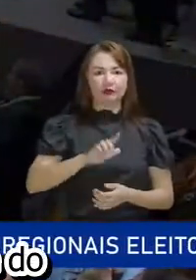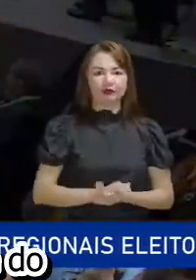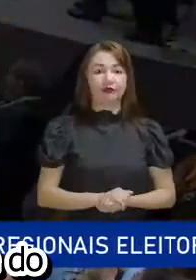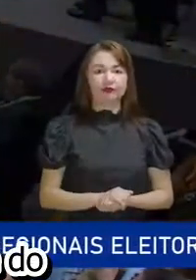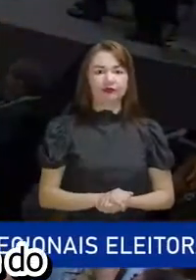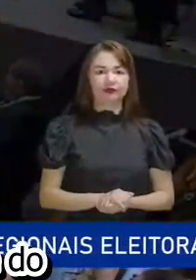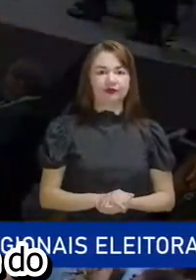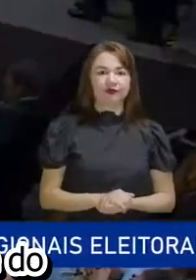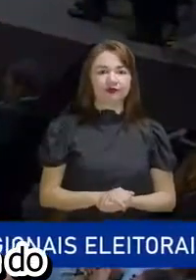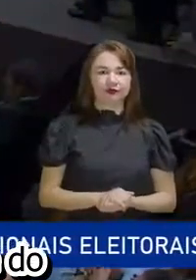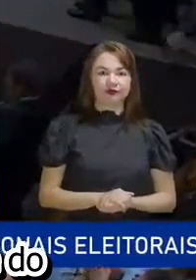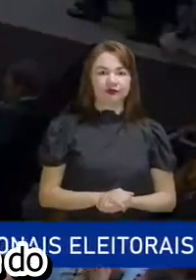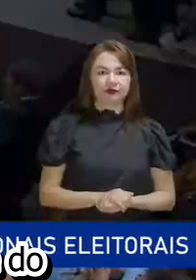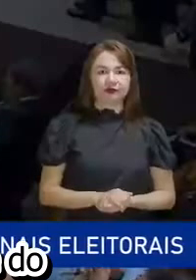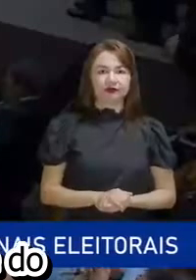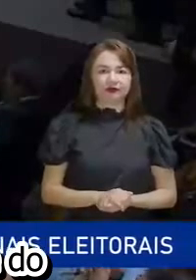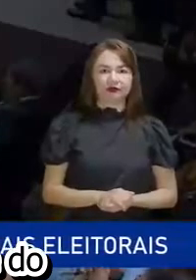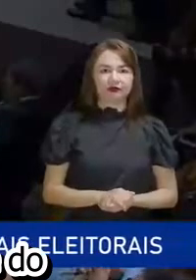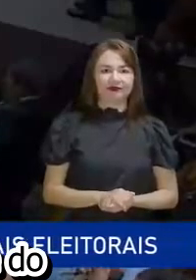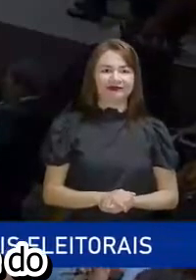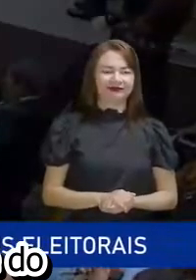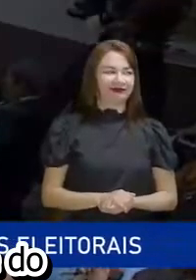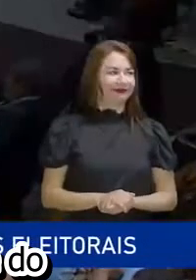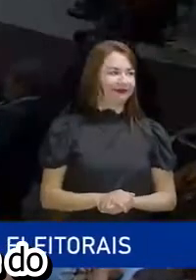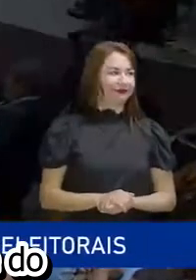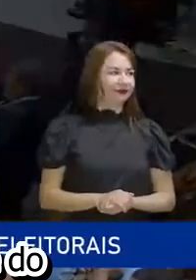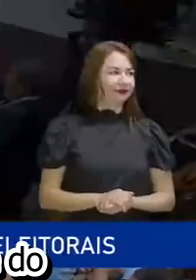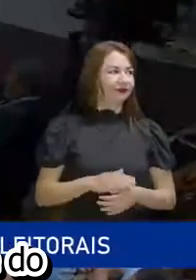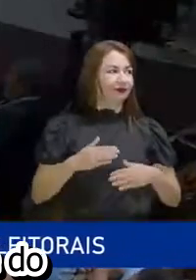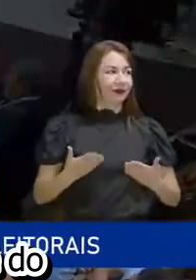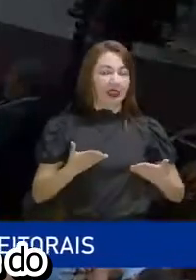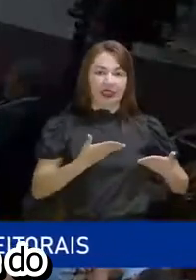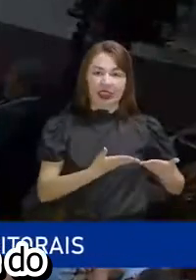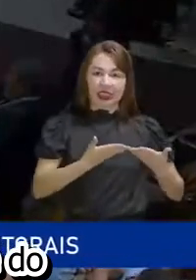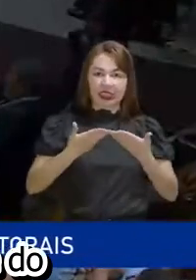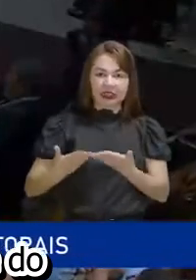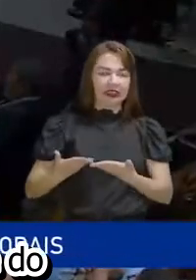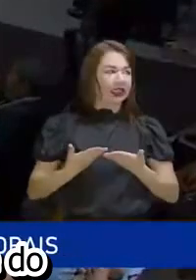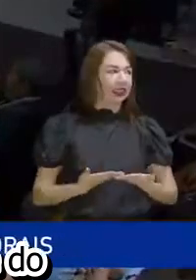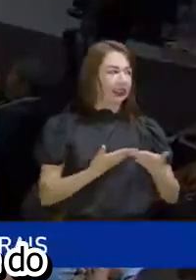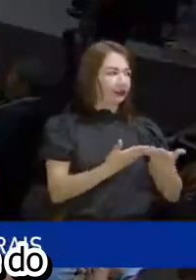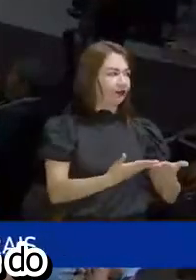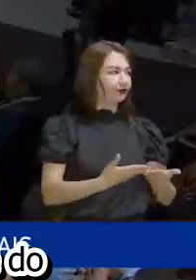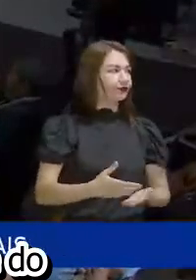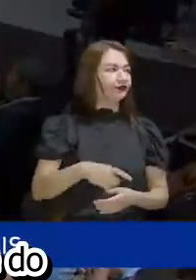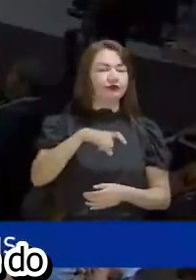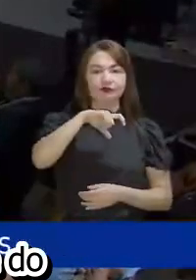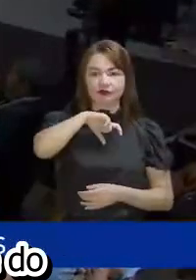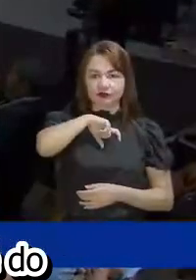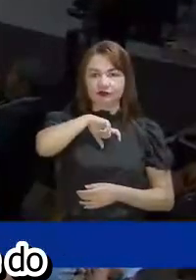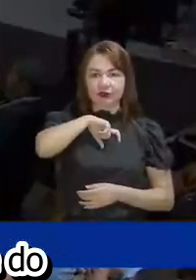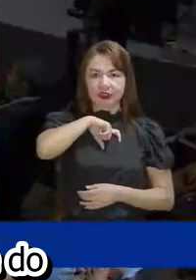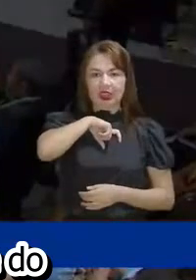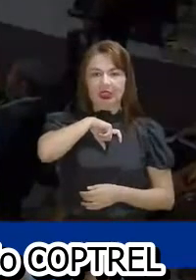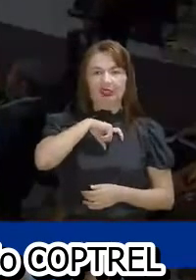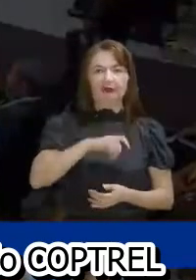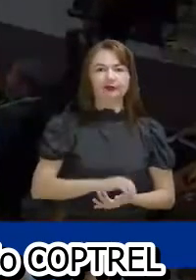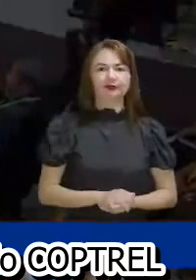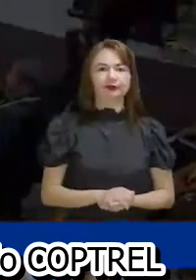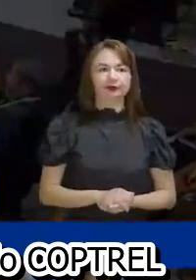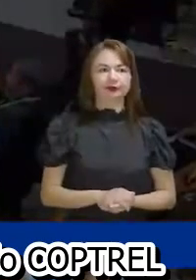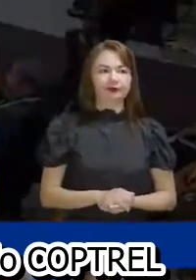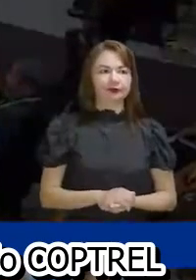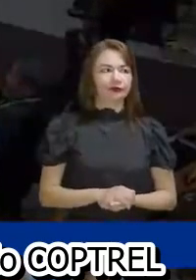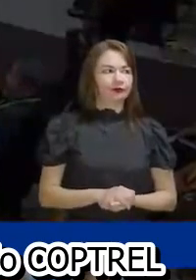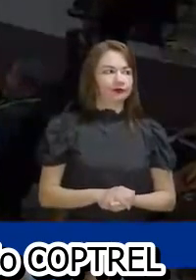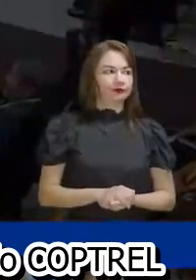Imagem ampla do plenário. E para realizarem as respectivas entregas, convidamos o presidente do TRE